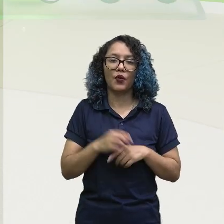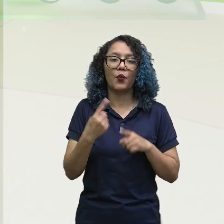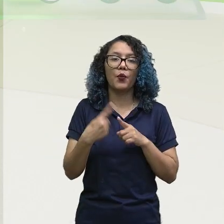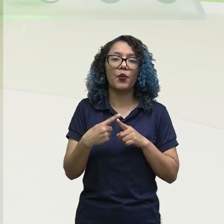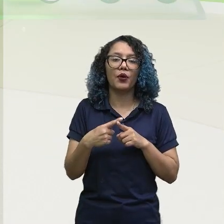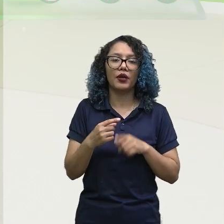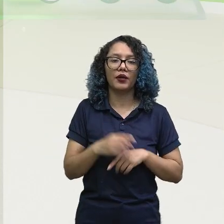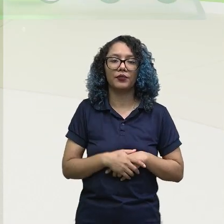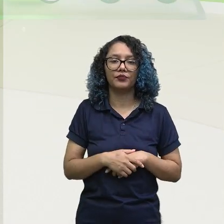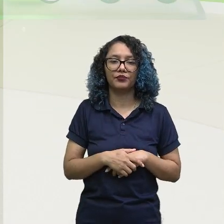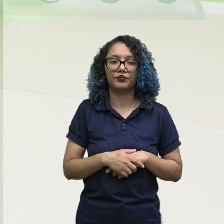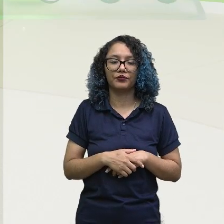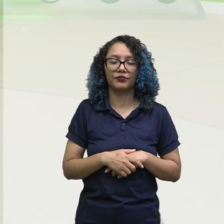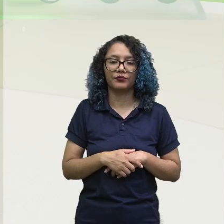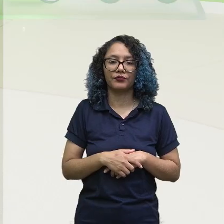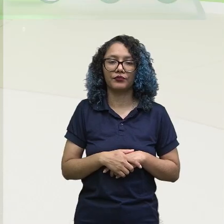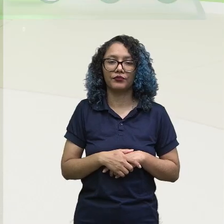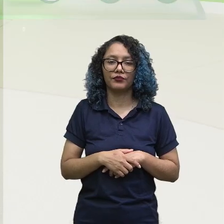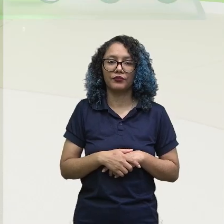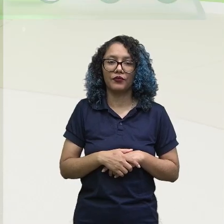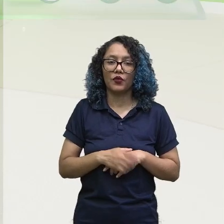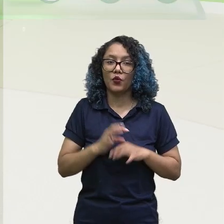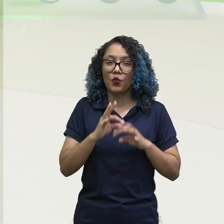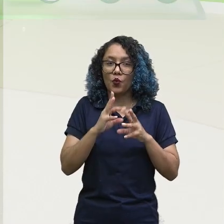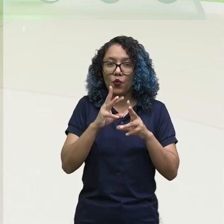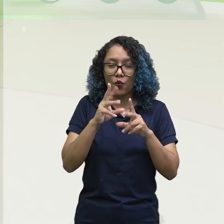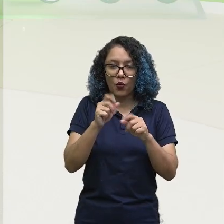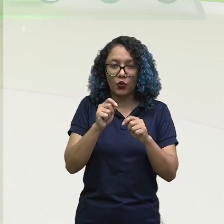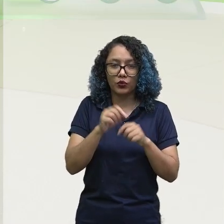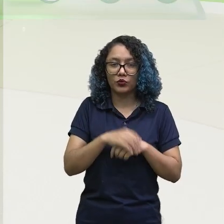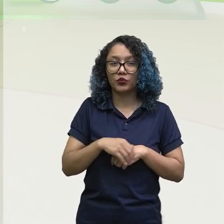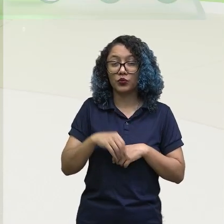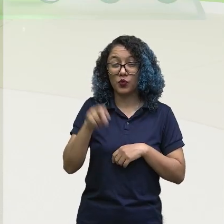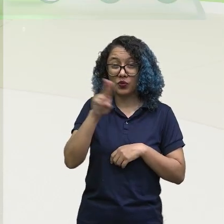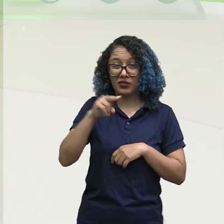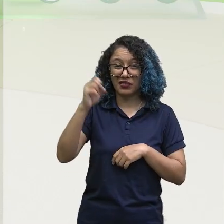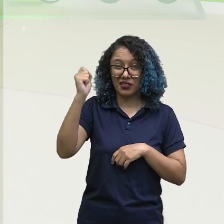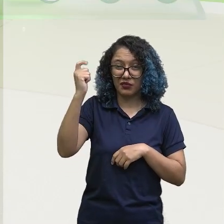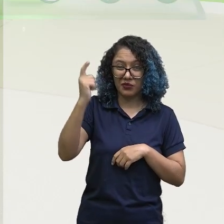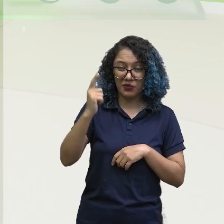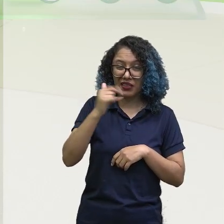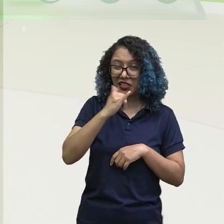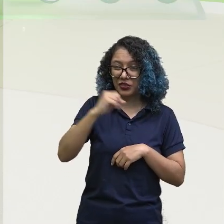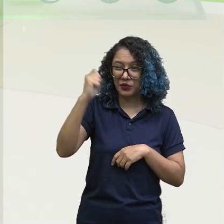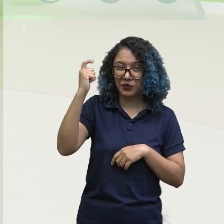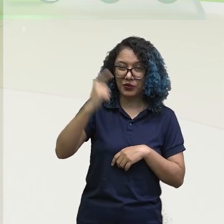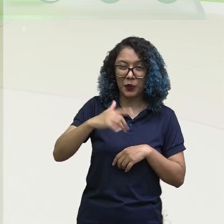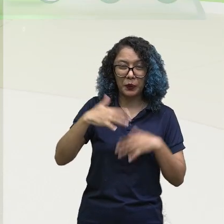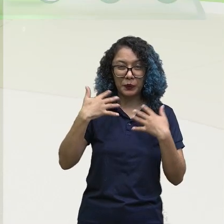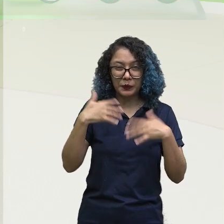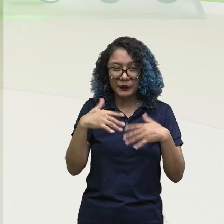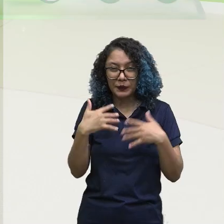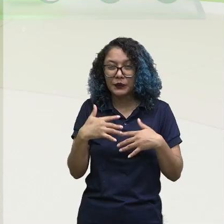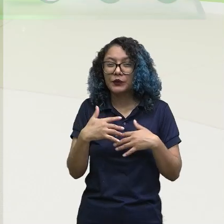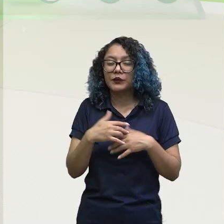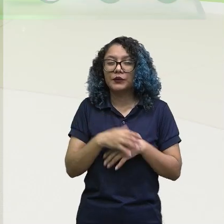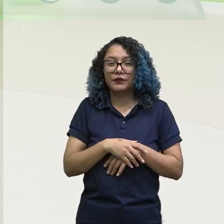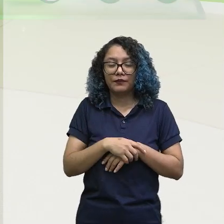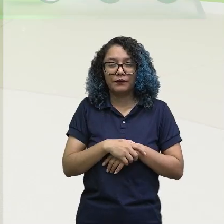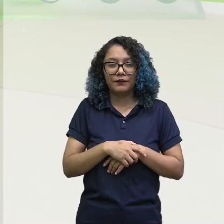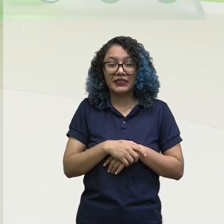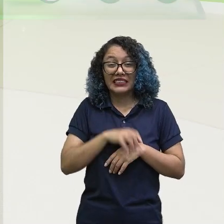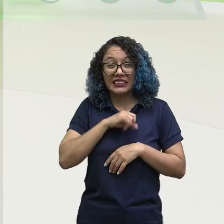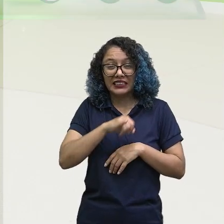todos estarem utilizando a energia do Sol, que é muita. Então imagina se cada pessoa